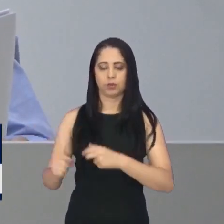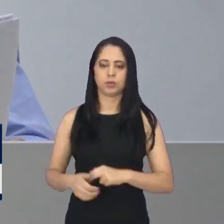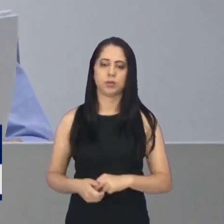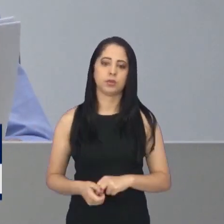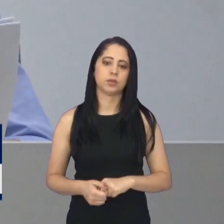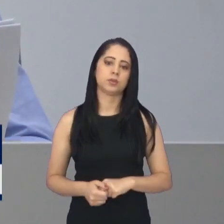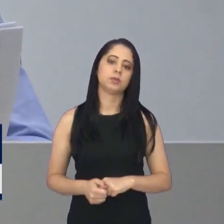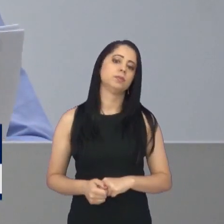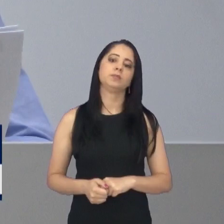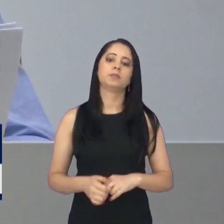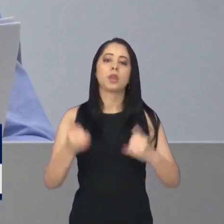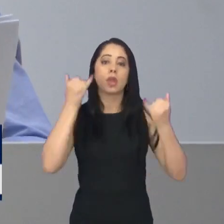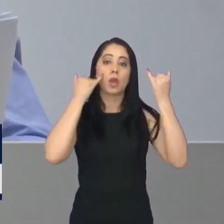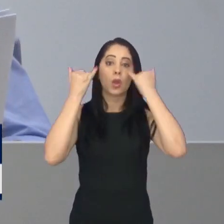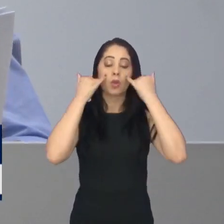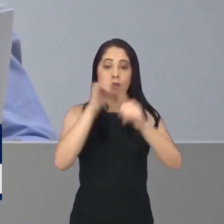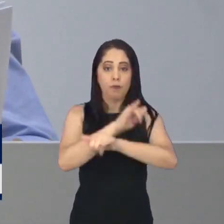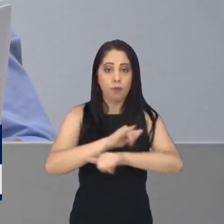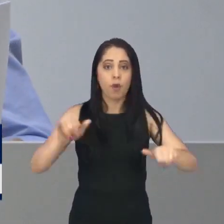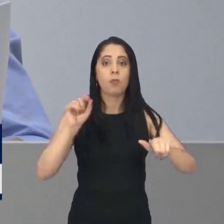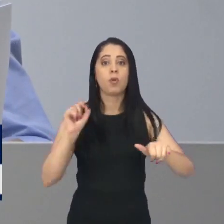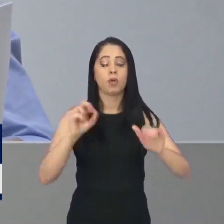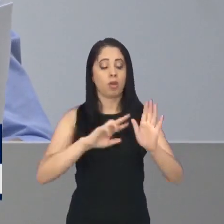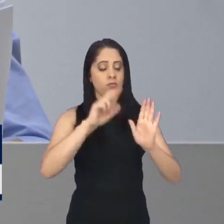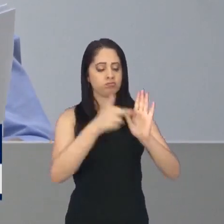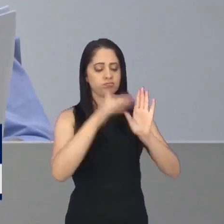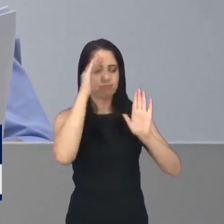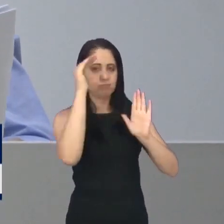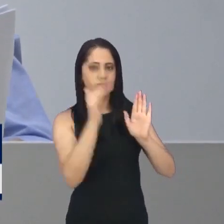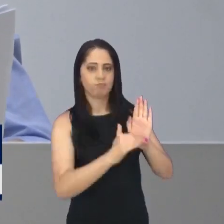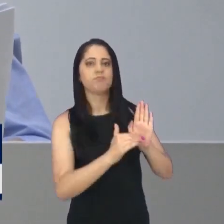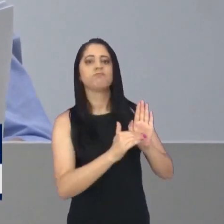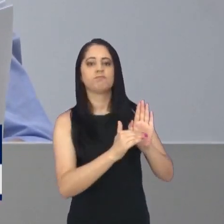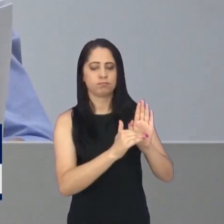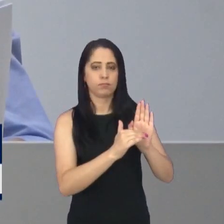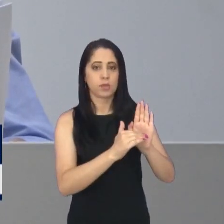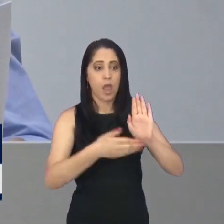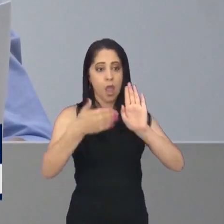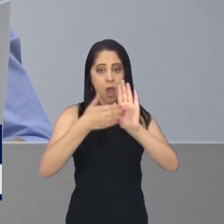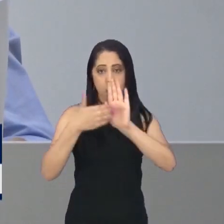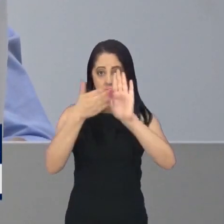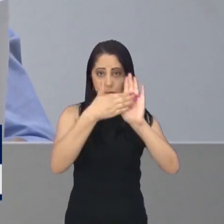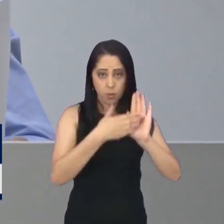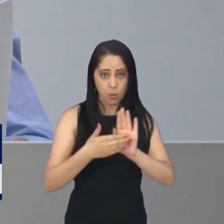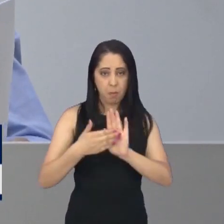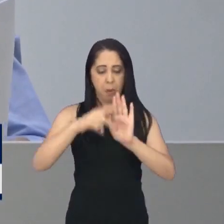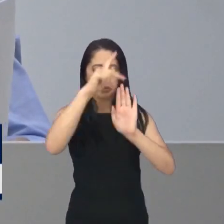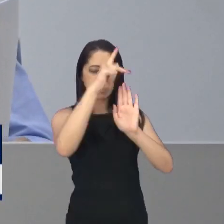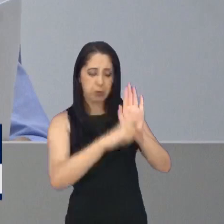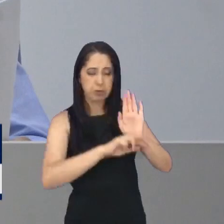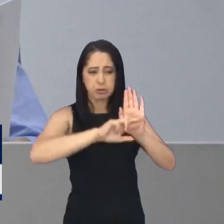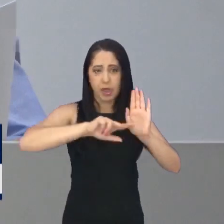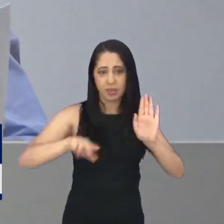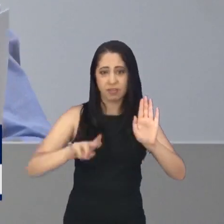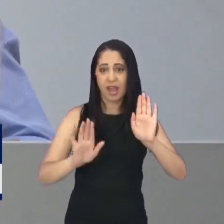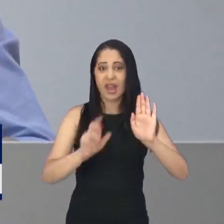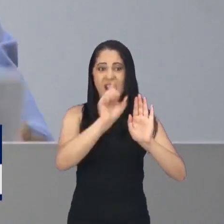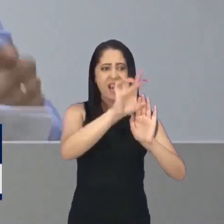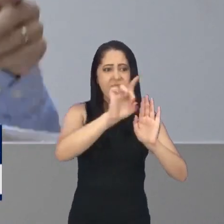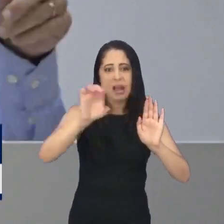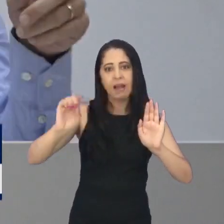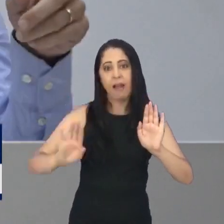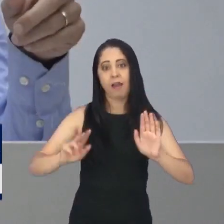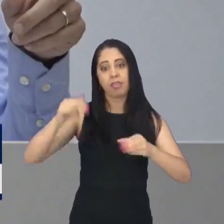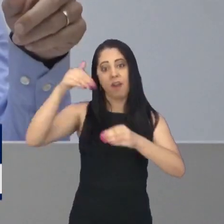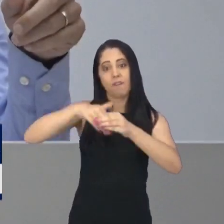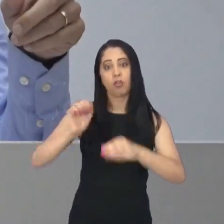legislatura. Informo a todos presentes que, no termo de inventários, a votação dos projetos se dará de forma simbólica.